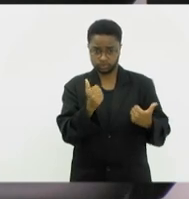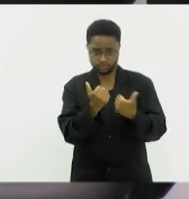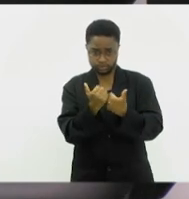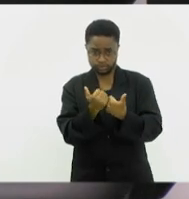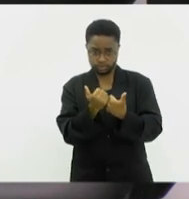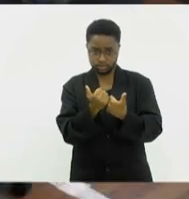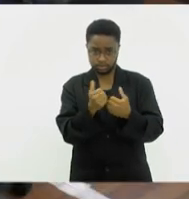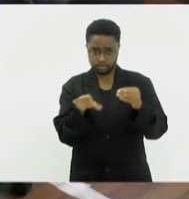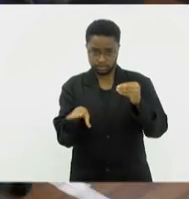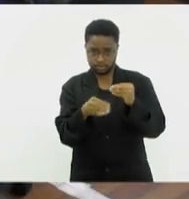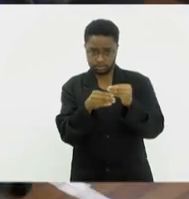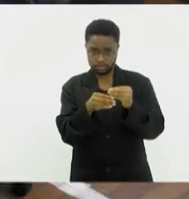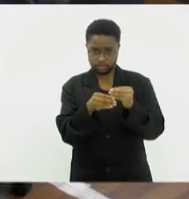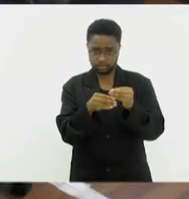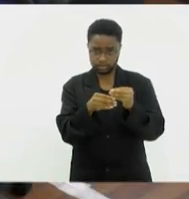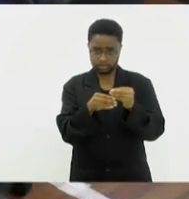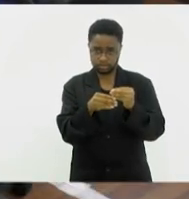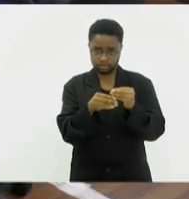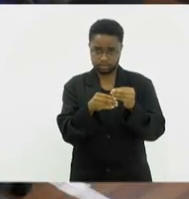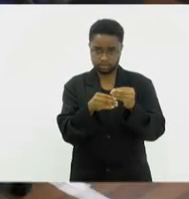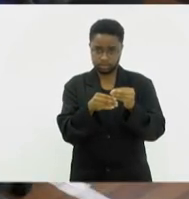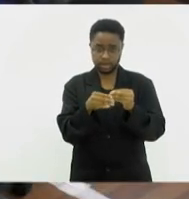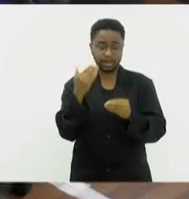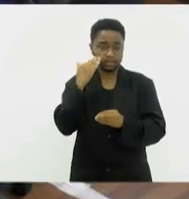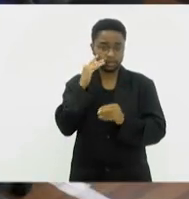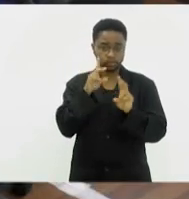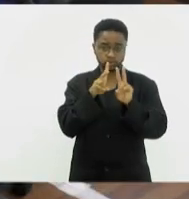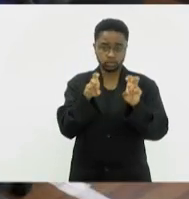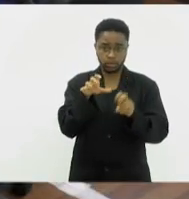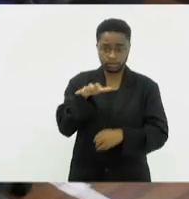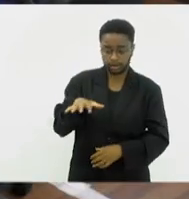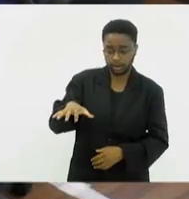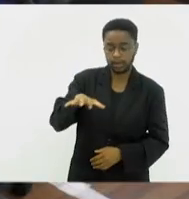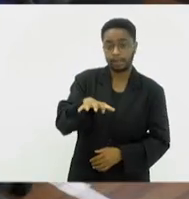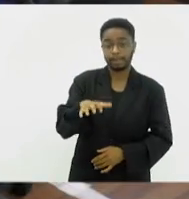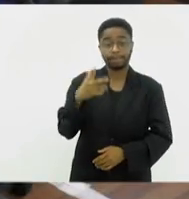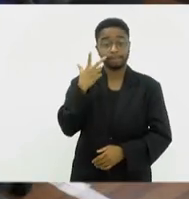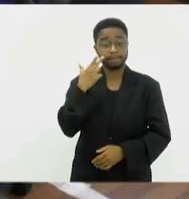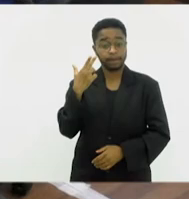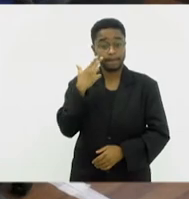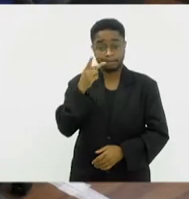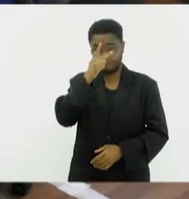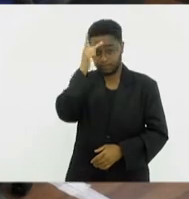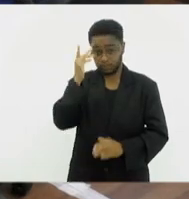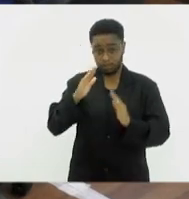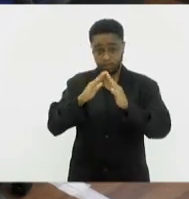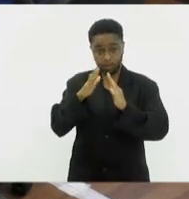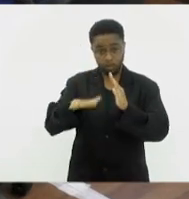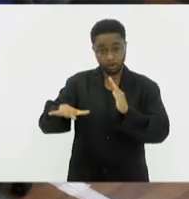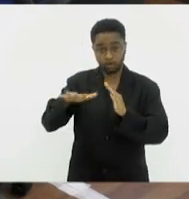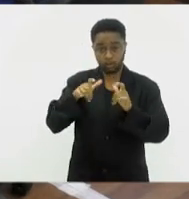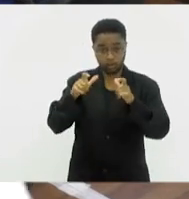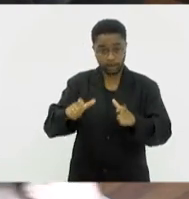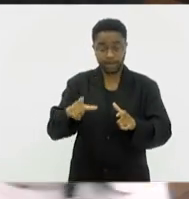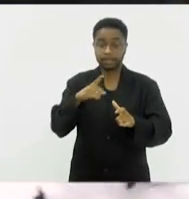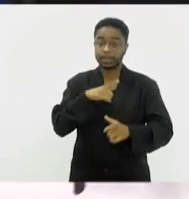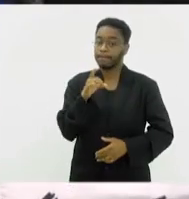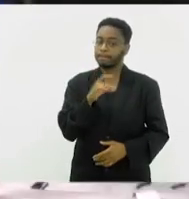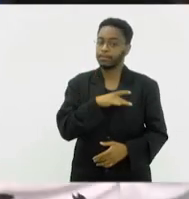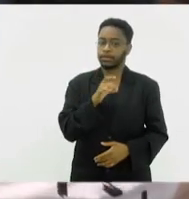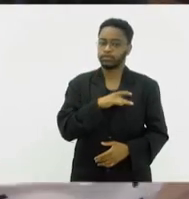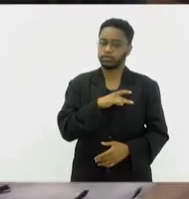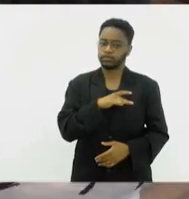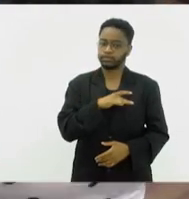essa... Entendendo um pouquinho a questão de territórios. Geralmente, as pessoas que moram nesse território, elas têm medo